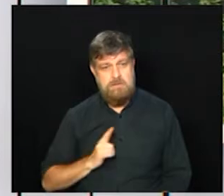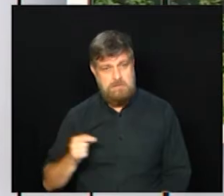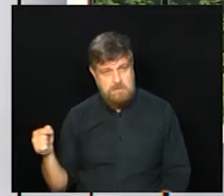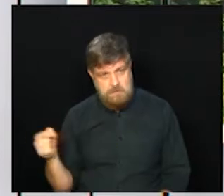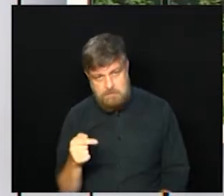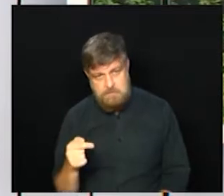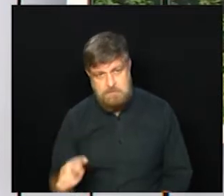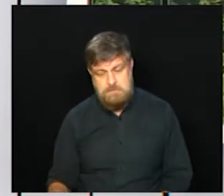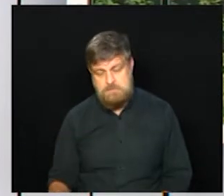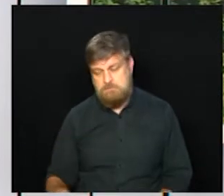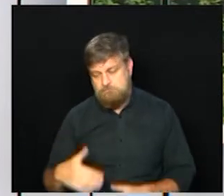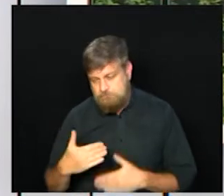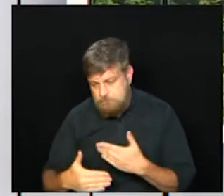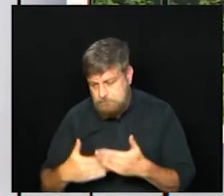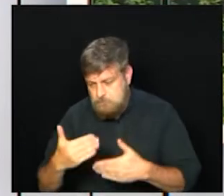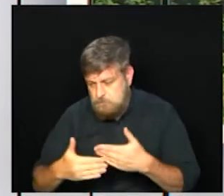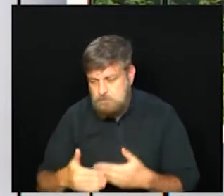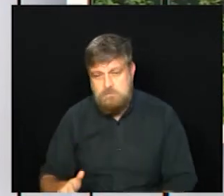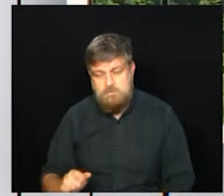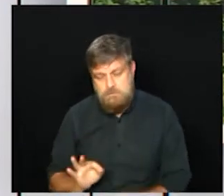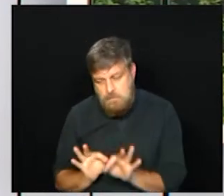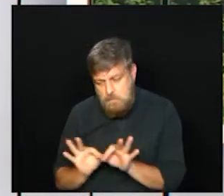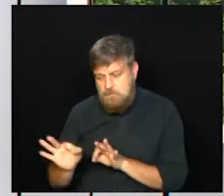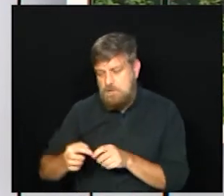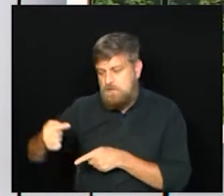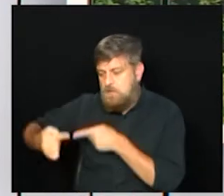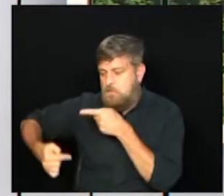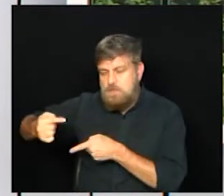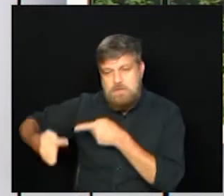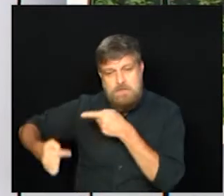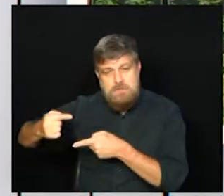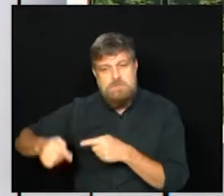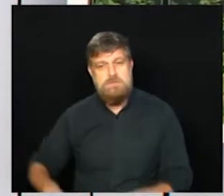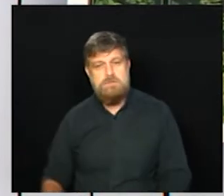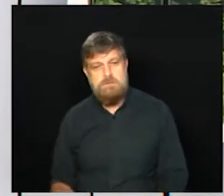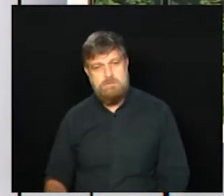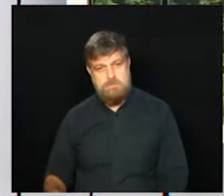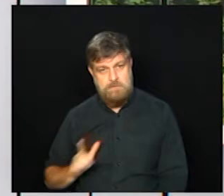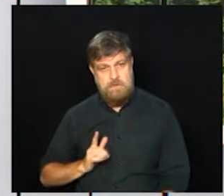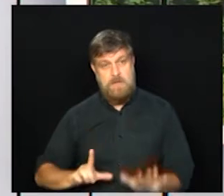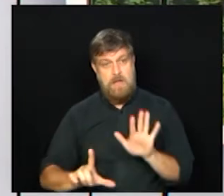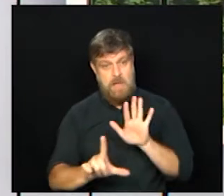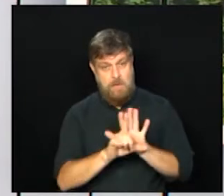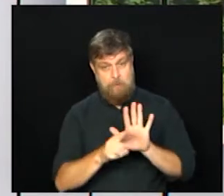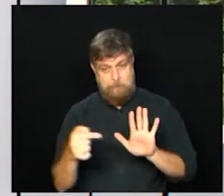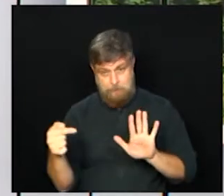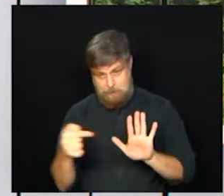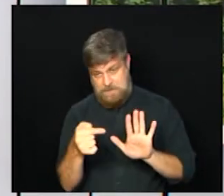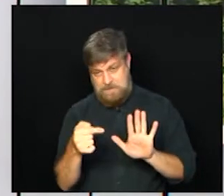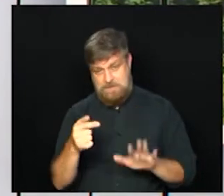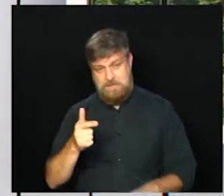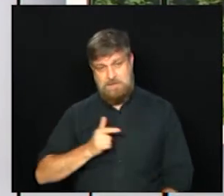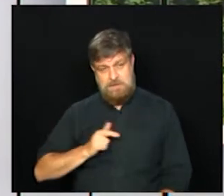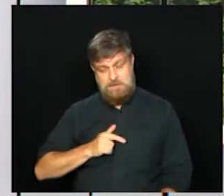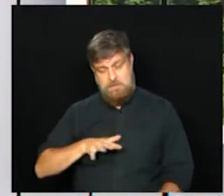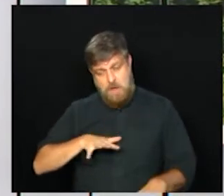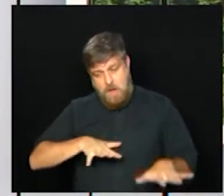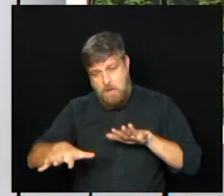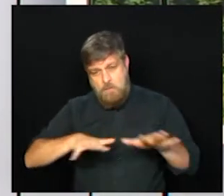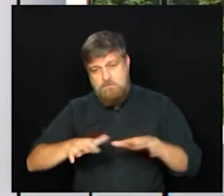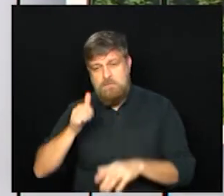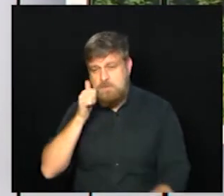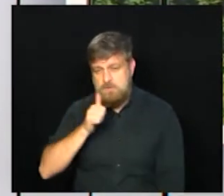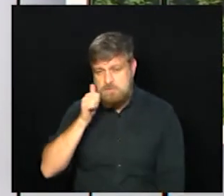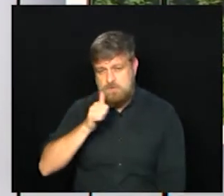muito construída, muito debatida, foi uma lei que partiu dos movimentos de mulheres